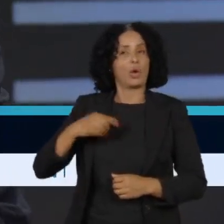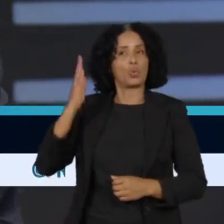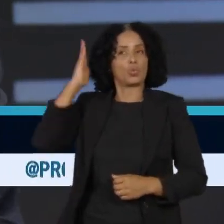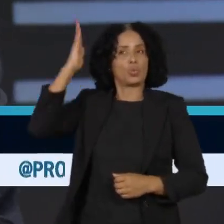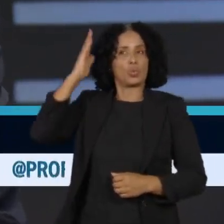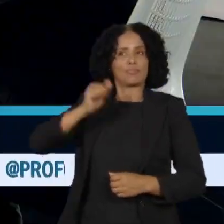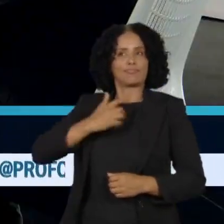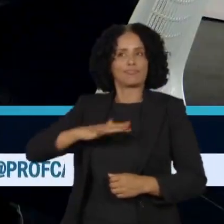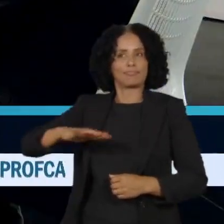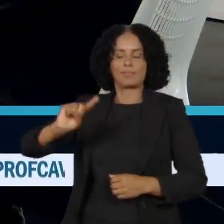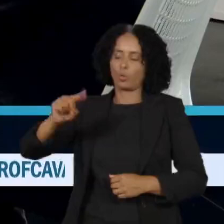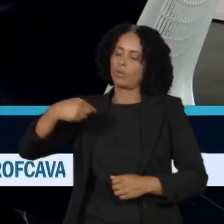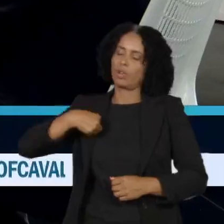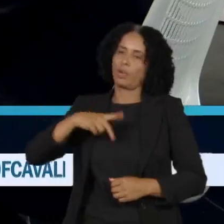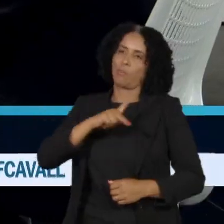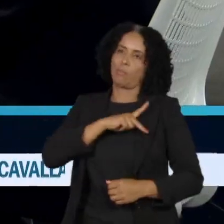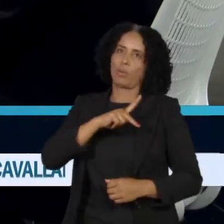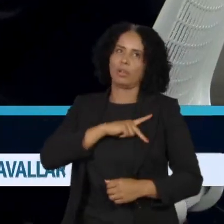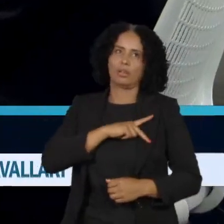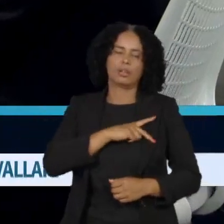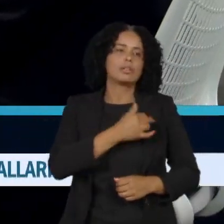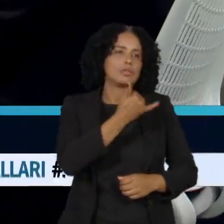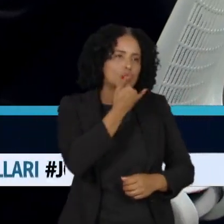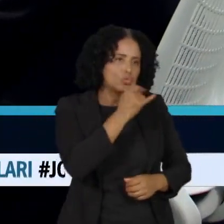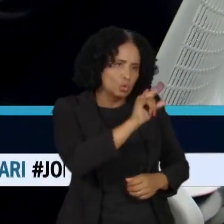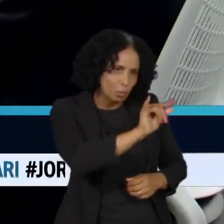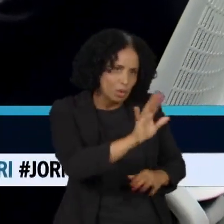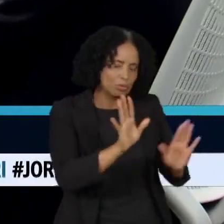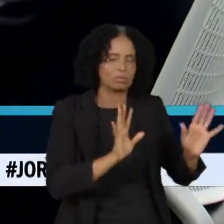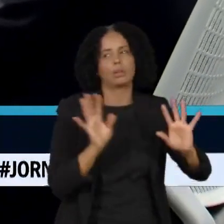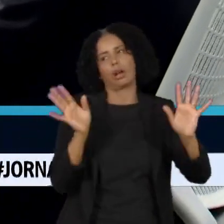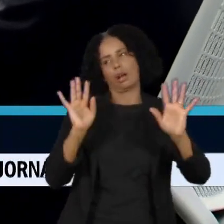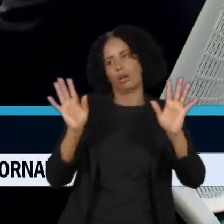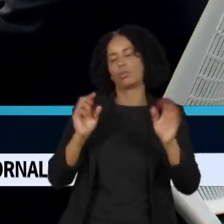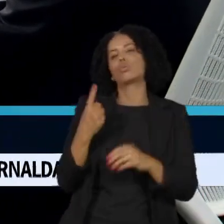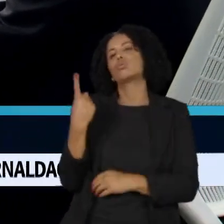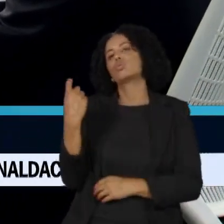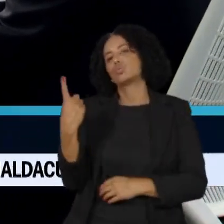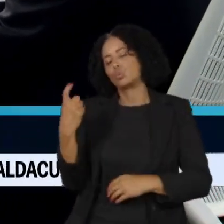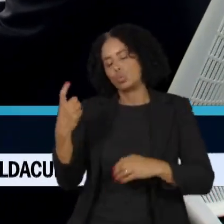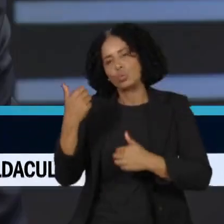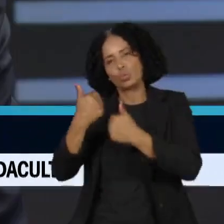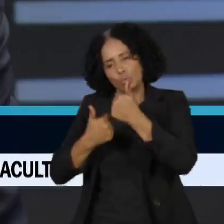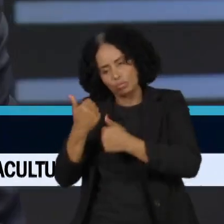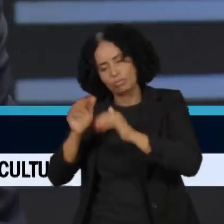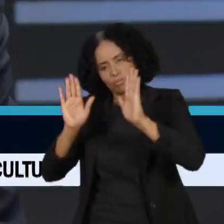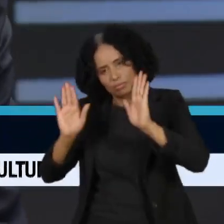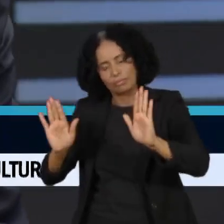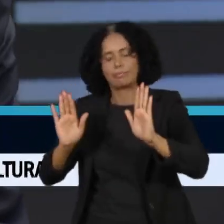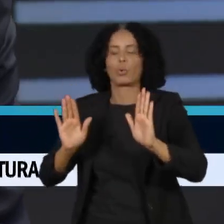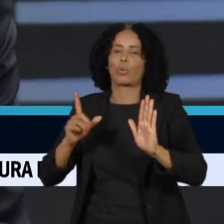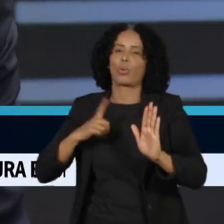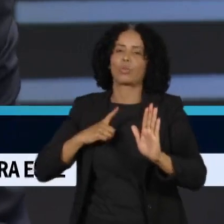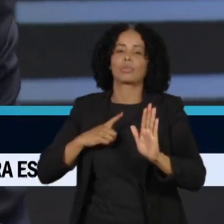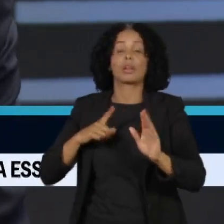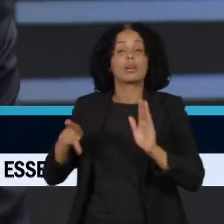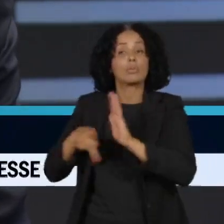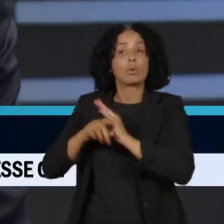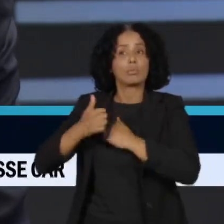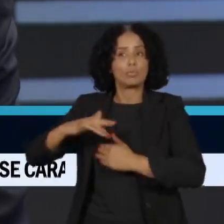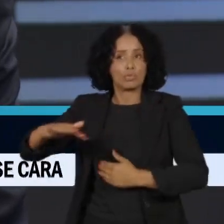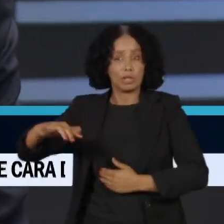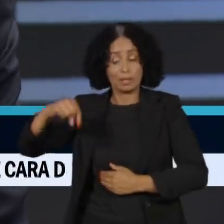Mas a gente te perdoa, João. Tá, não, a gente também deixa. O único time que ganhava do Santos naquela fase áurea do Santos e do Pelé. Mas nós